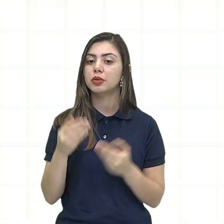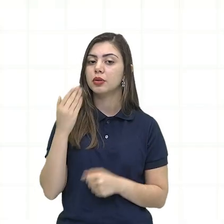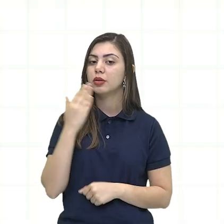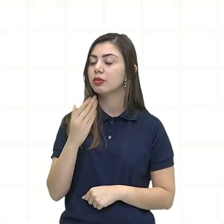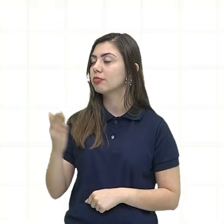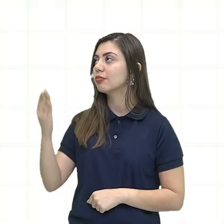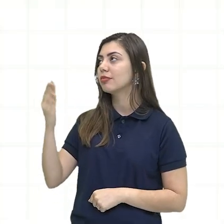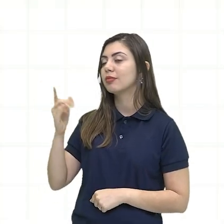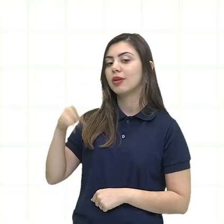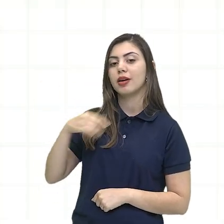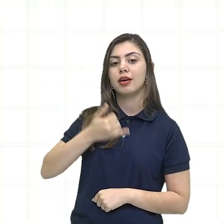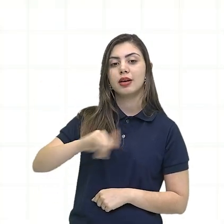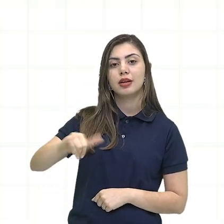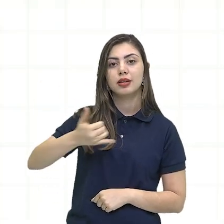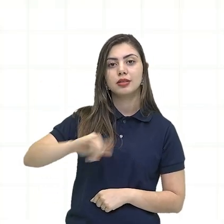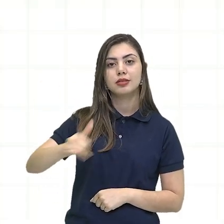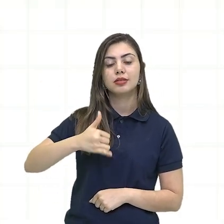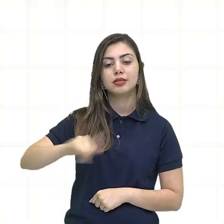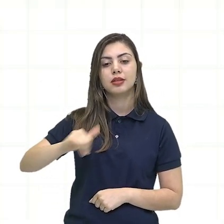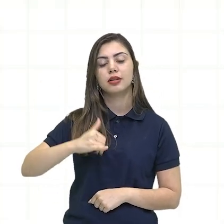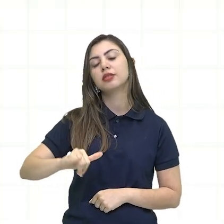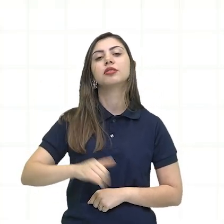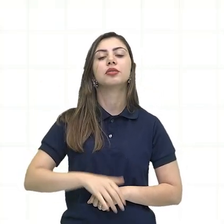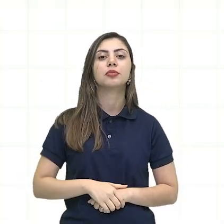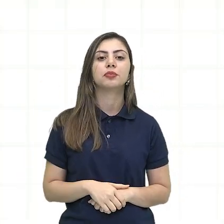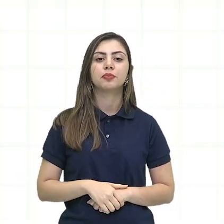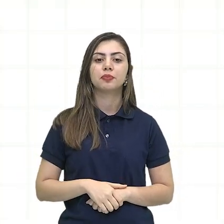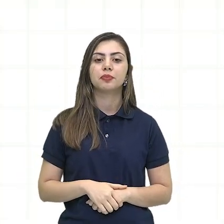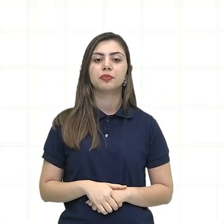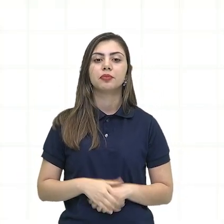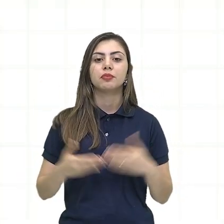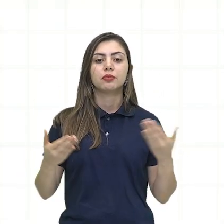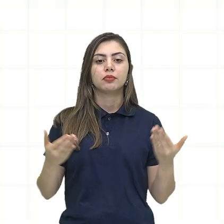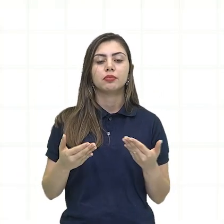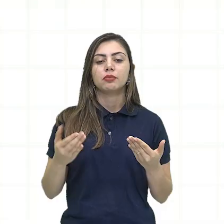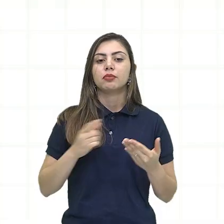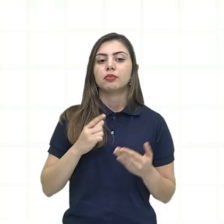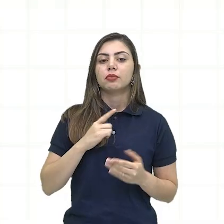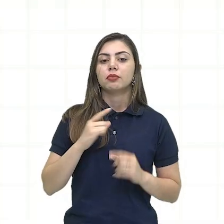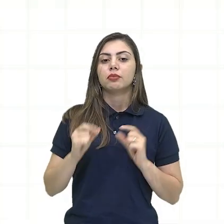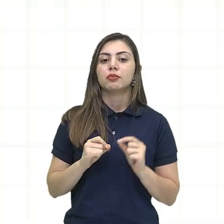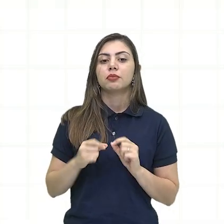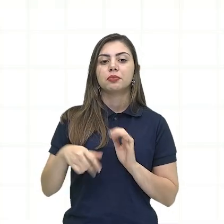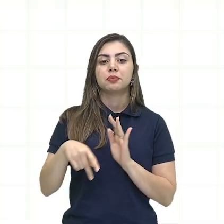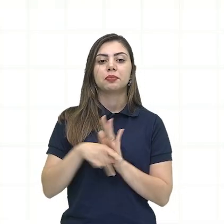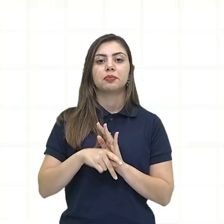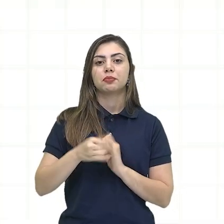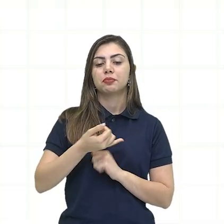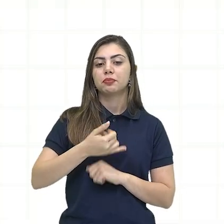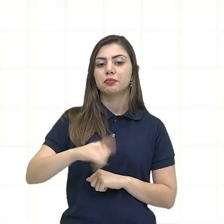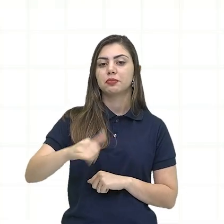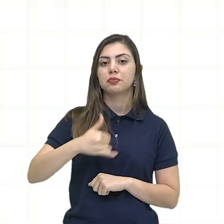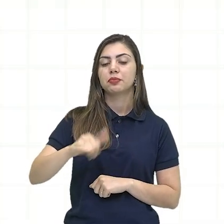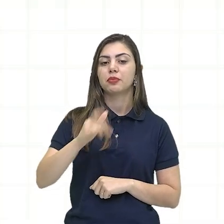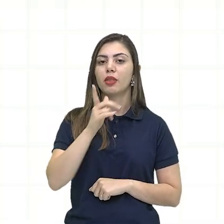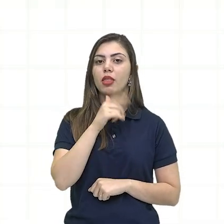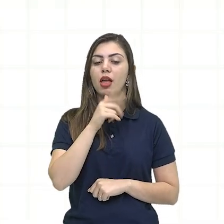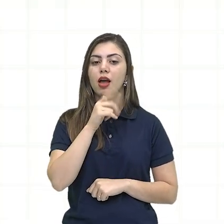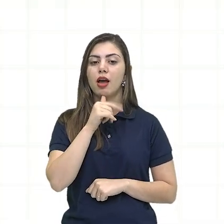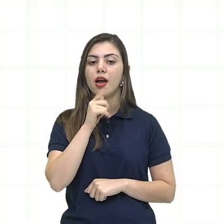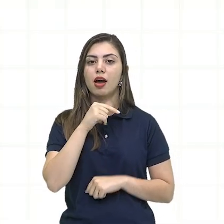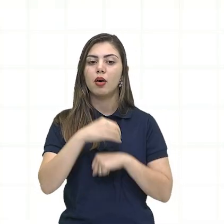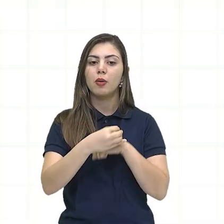pela eletricidade. E aqui nós temos a eletrólise da água, ou seja, a quebra